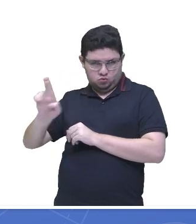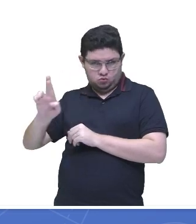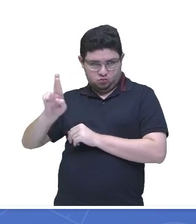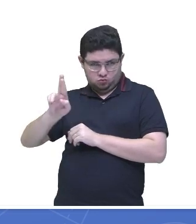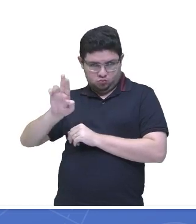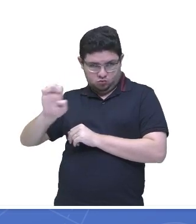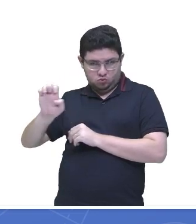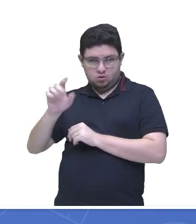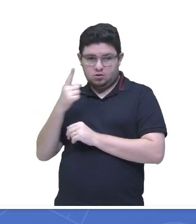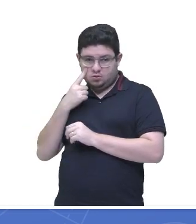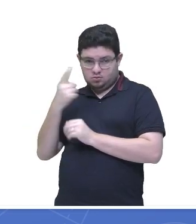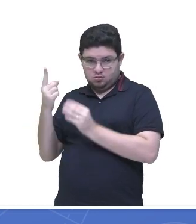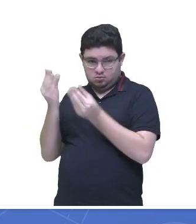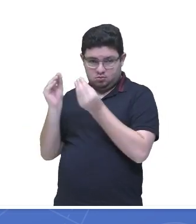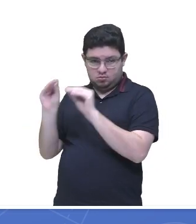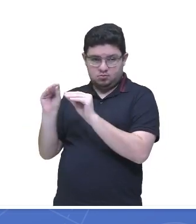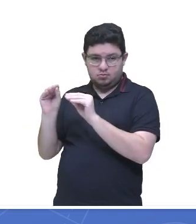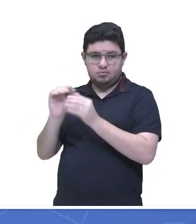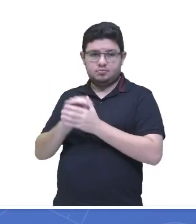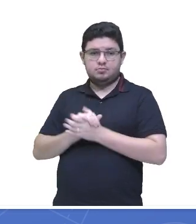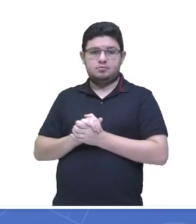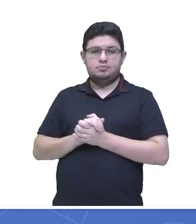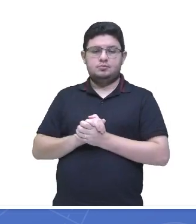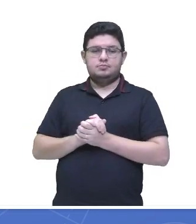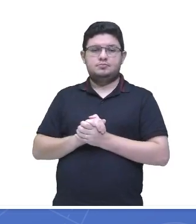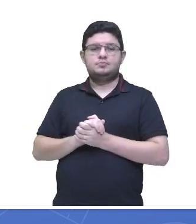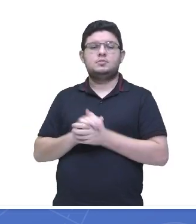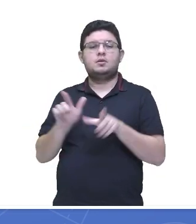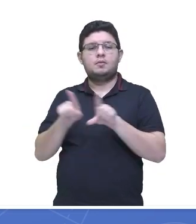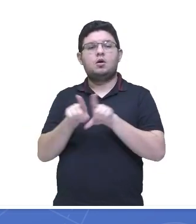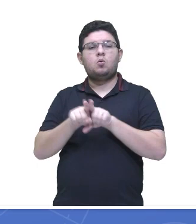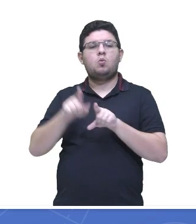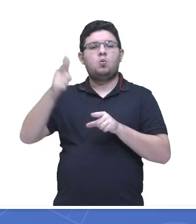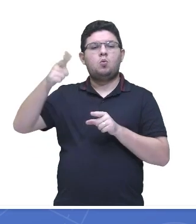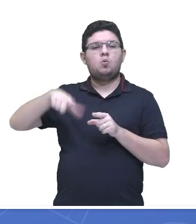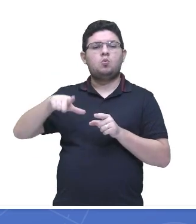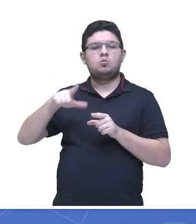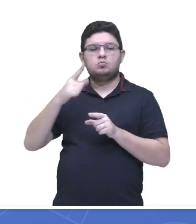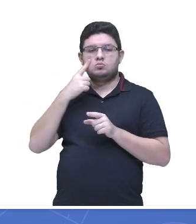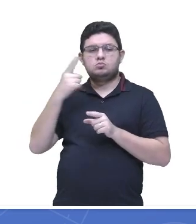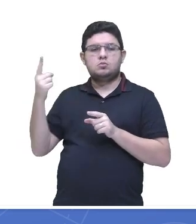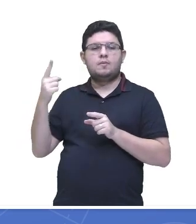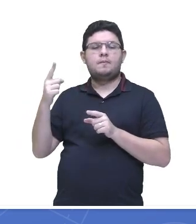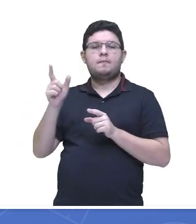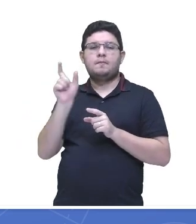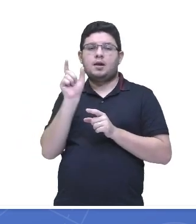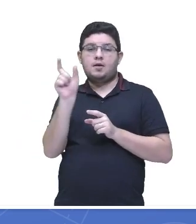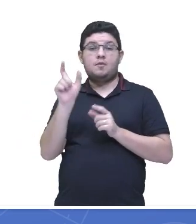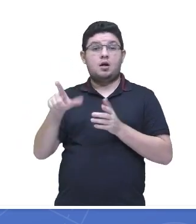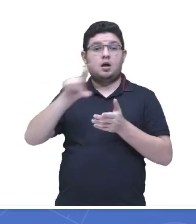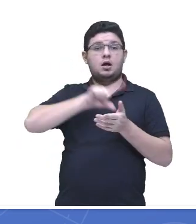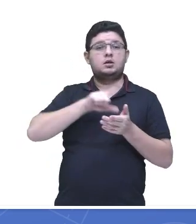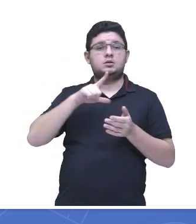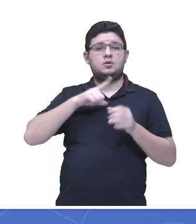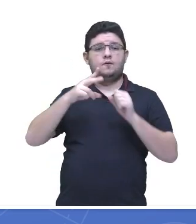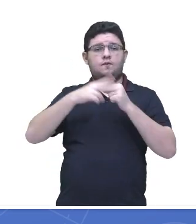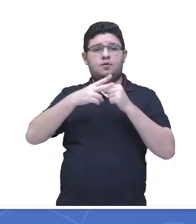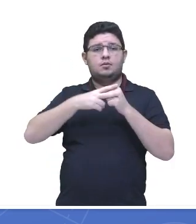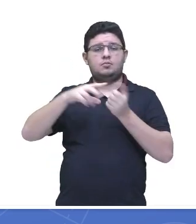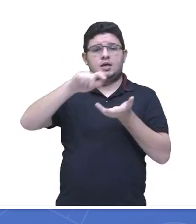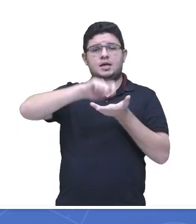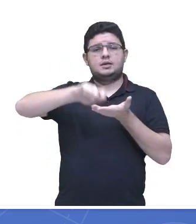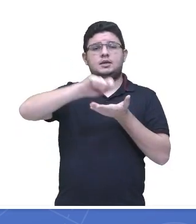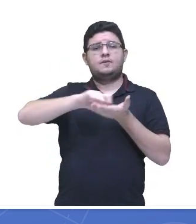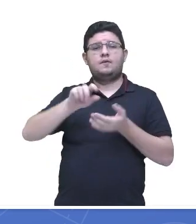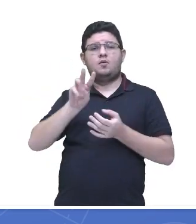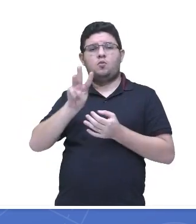E eu tenho agora uma outra palavra. Antes eu tinha o verbo escrever, agora eu tenho uma outra palavra